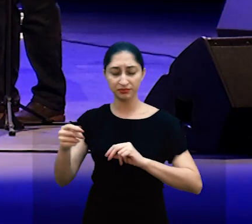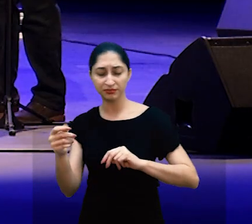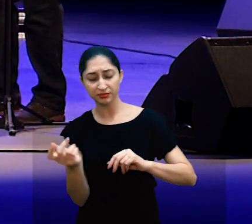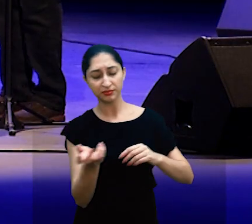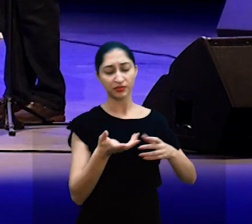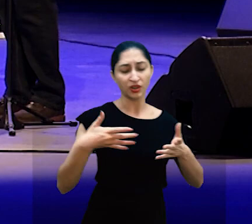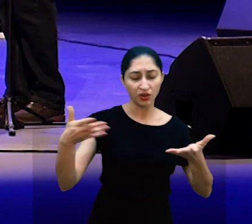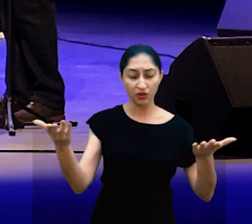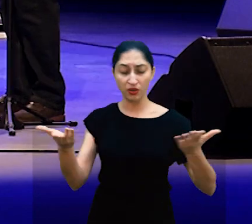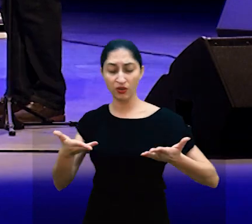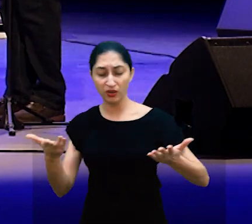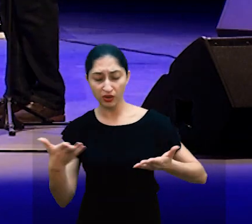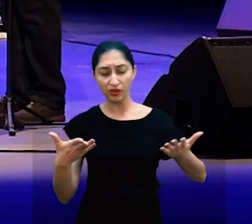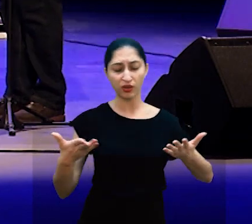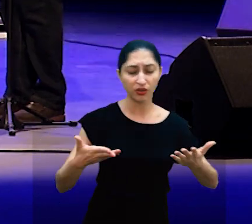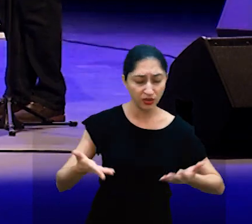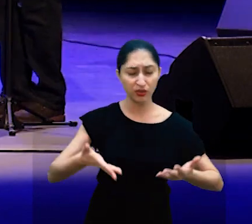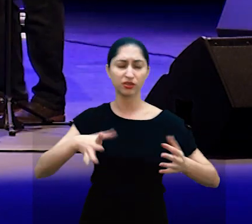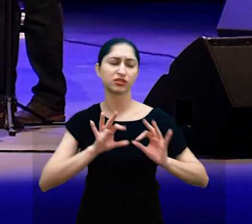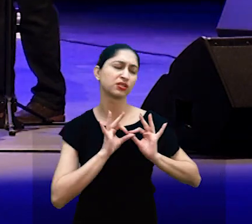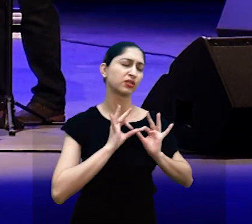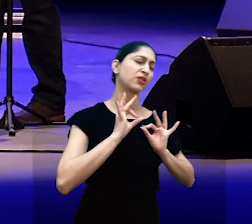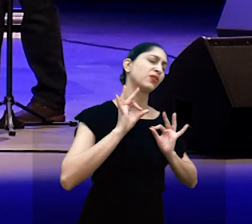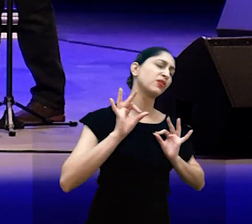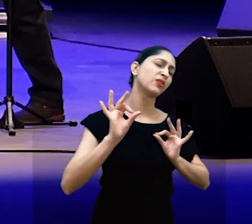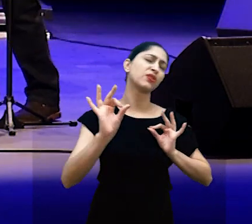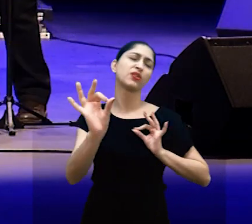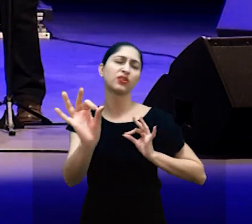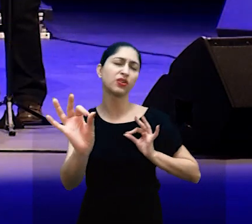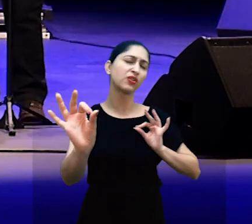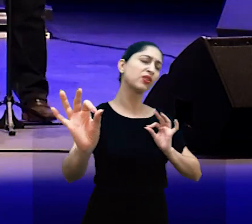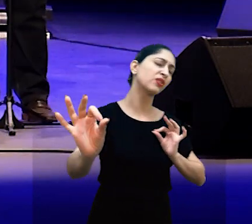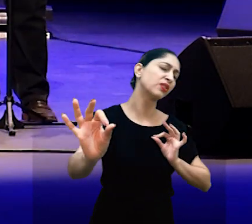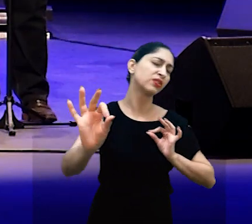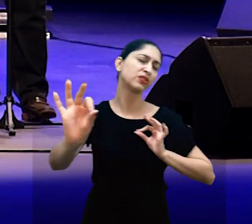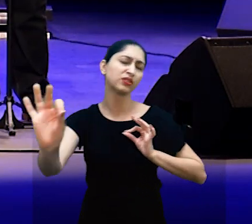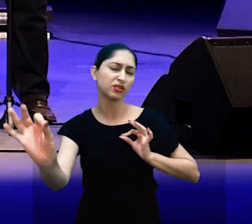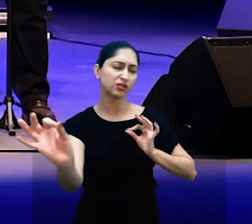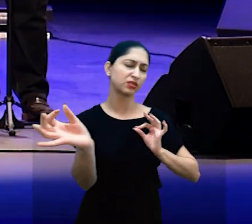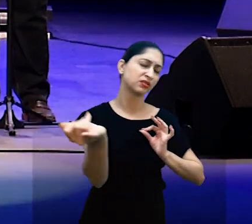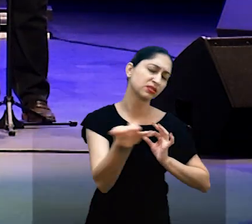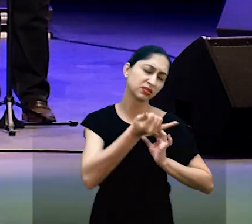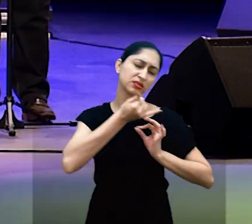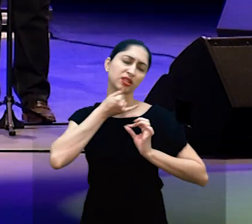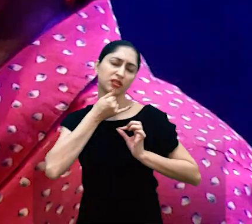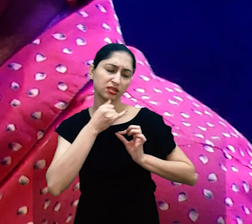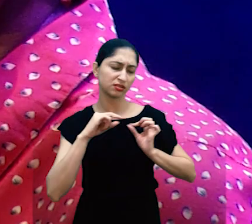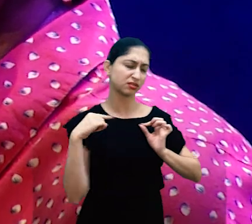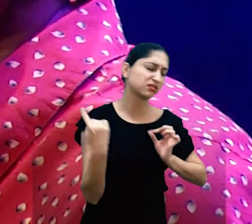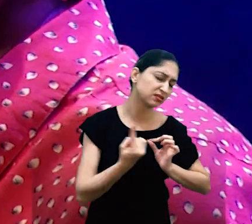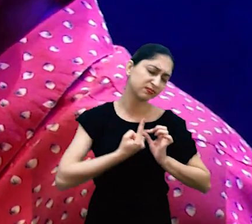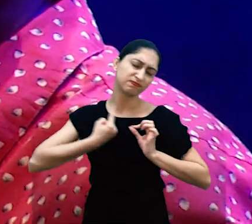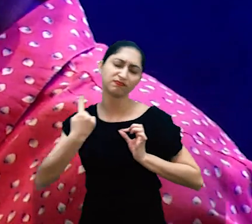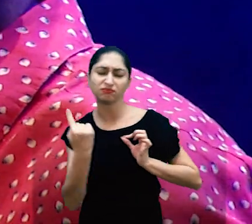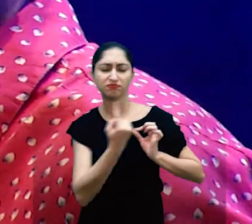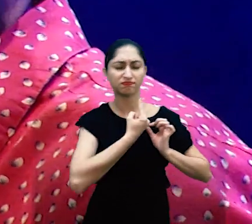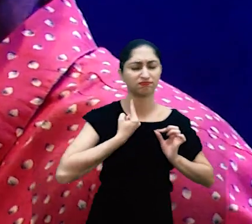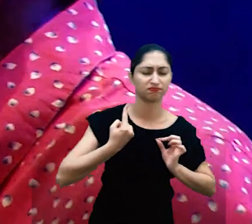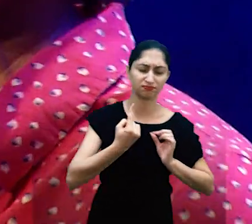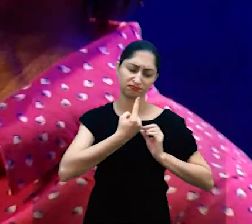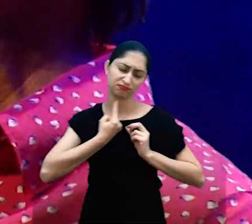Hoje longe, muitas léguas, nessa triste